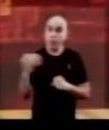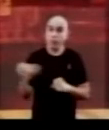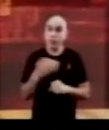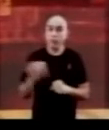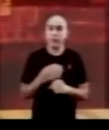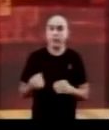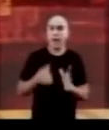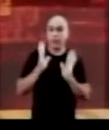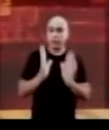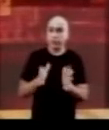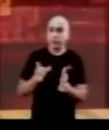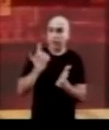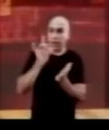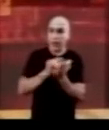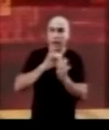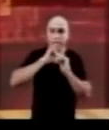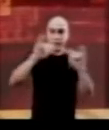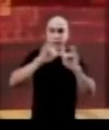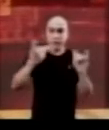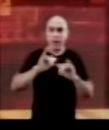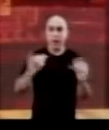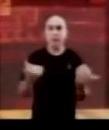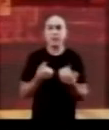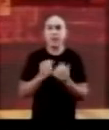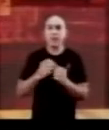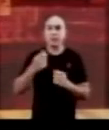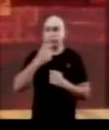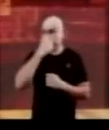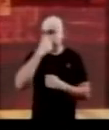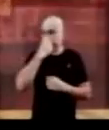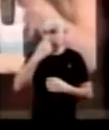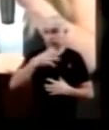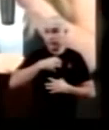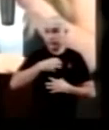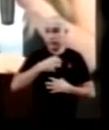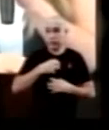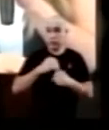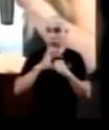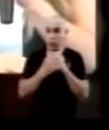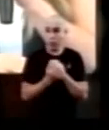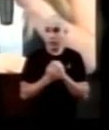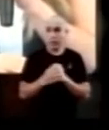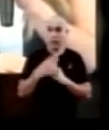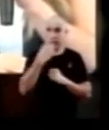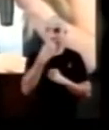temos notificados de suspeitos de síndrome gripal ou de Covid em torno de